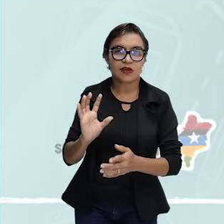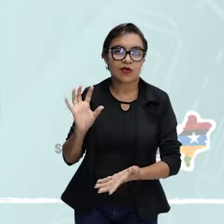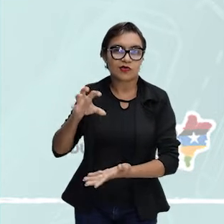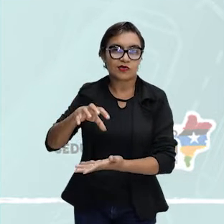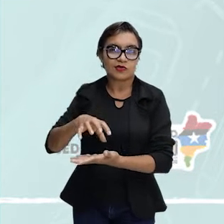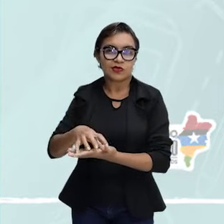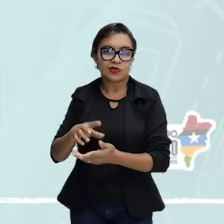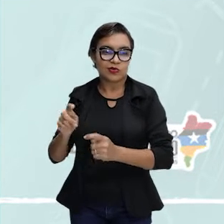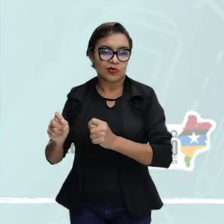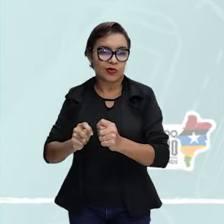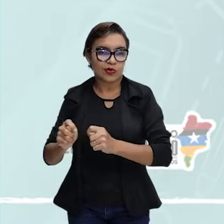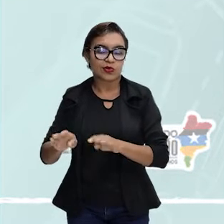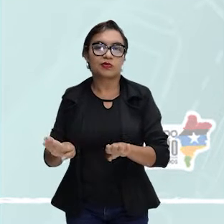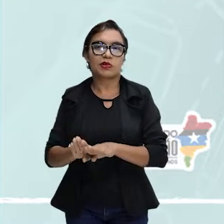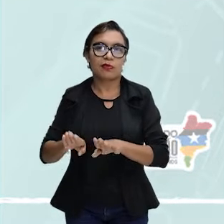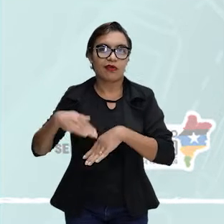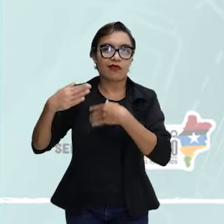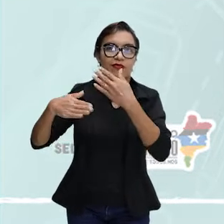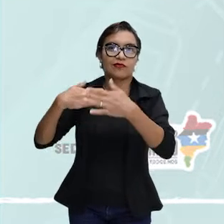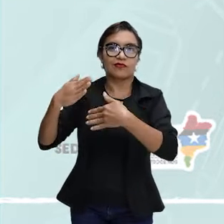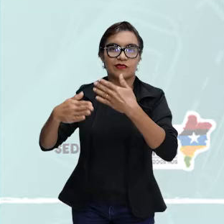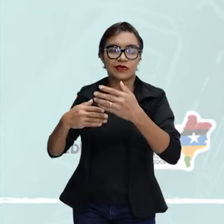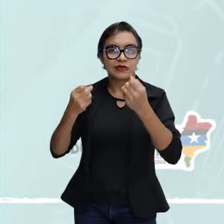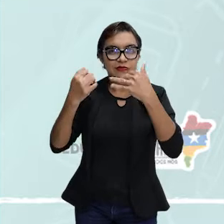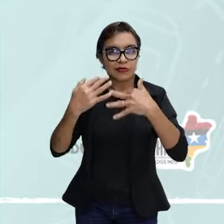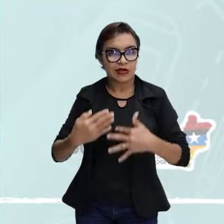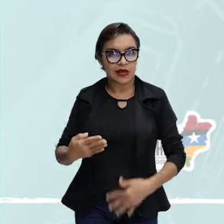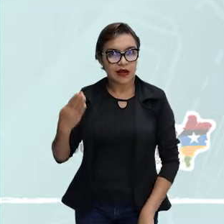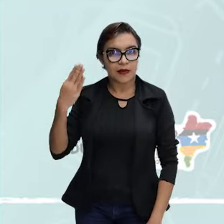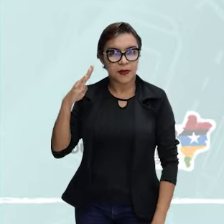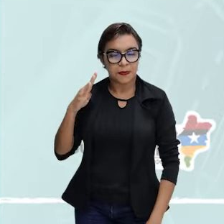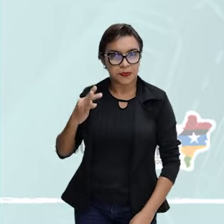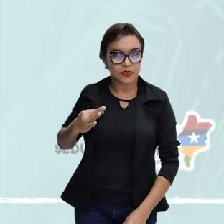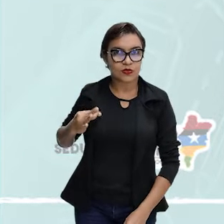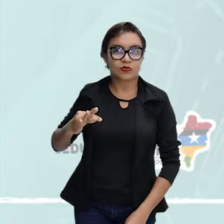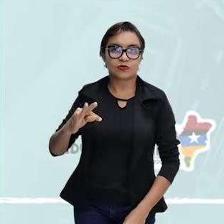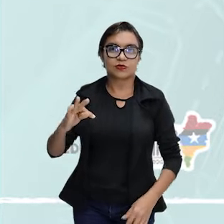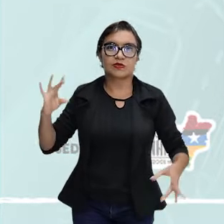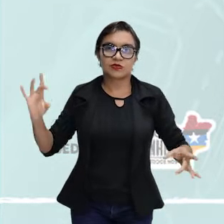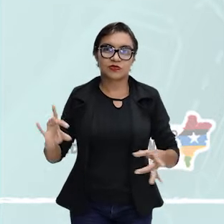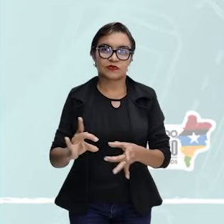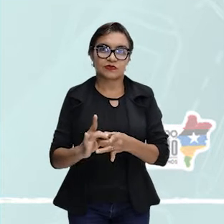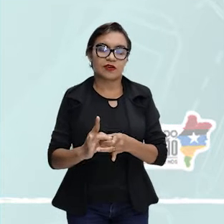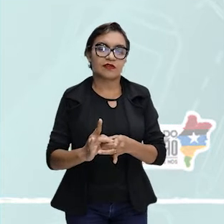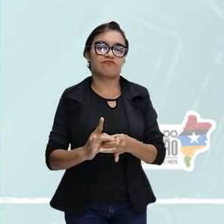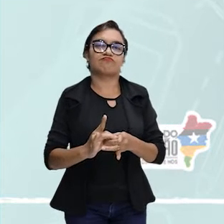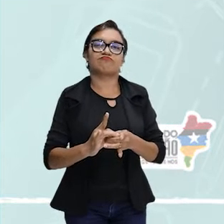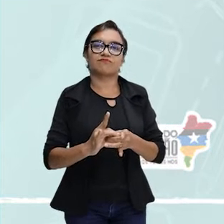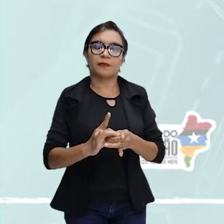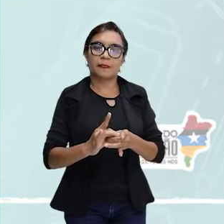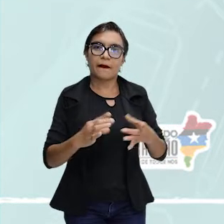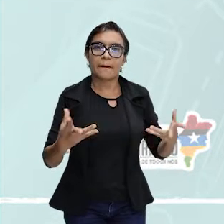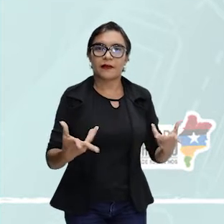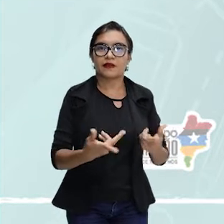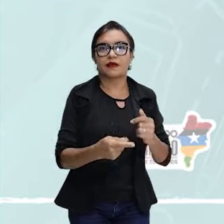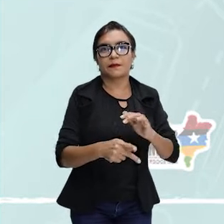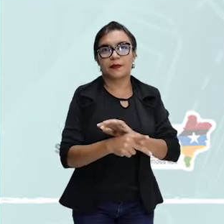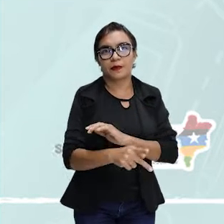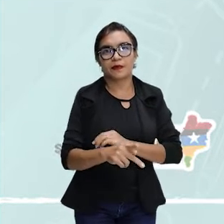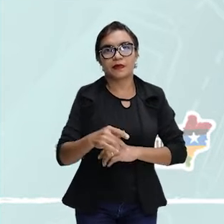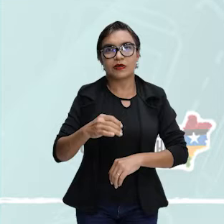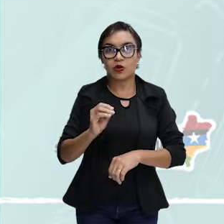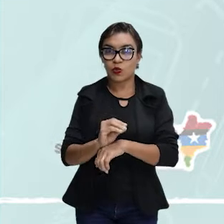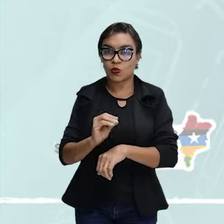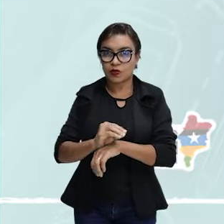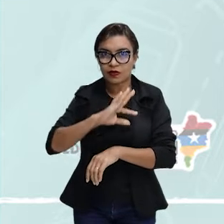mais especificamente sobre a biotecnologia associada às atividades pecuárias, né? E por último, a gente vai